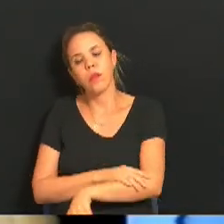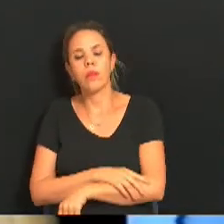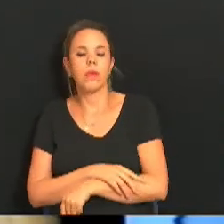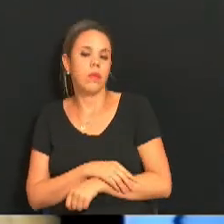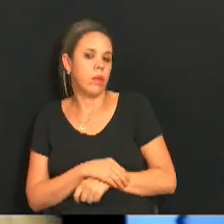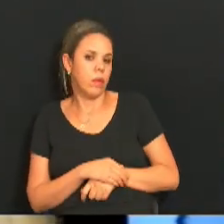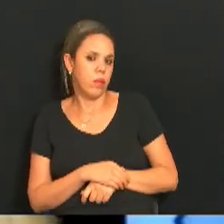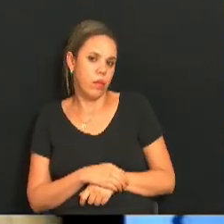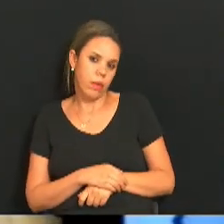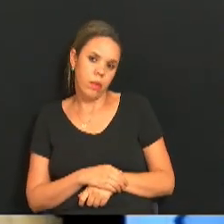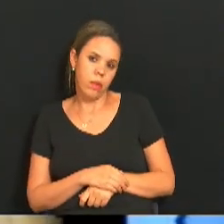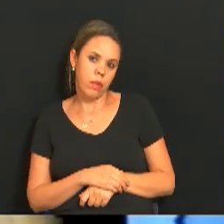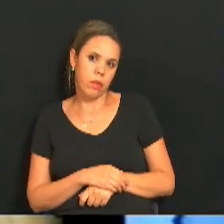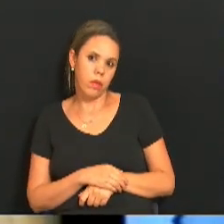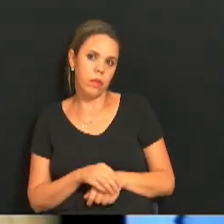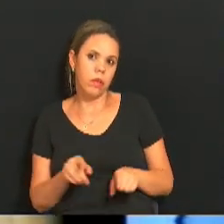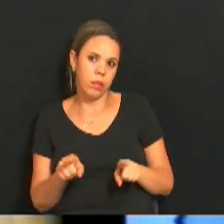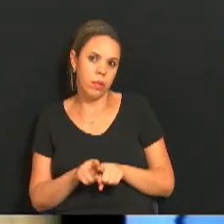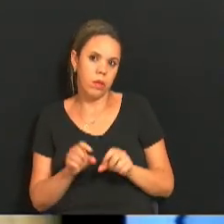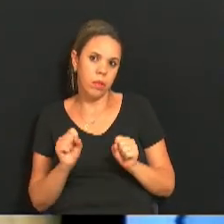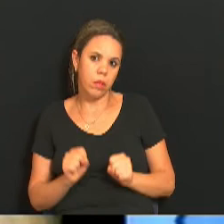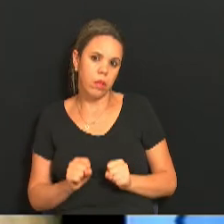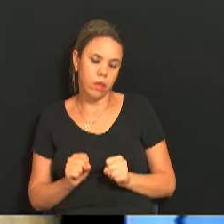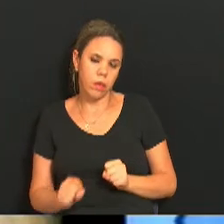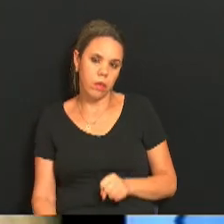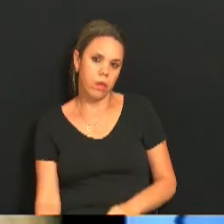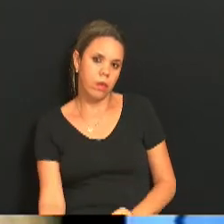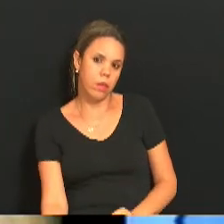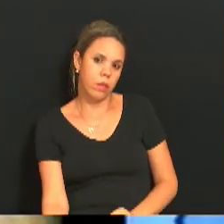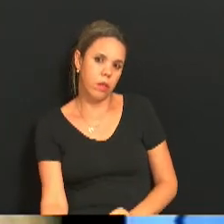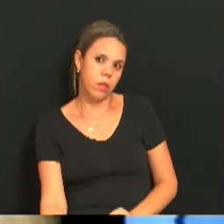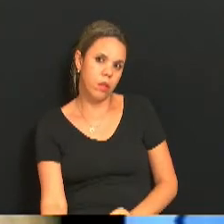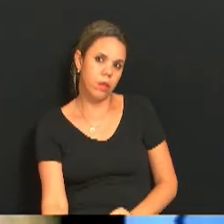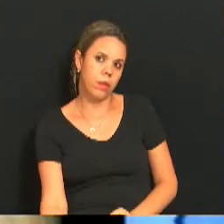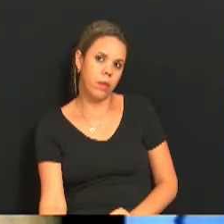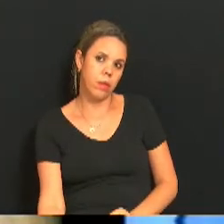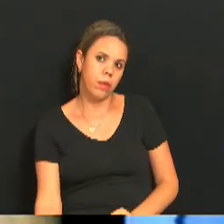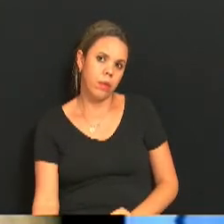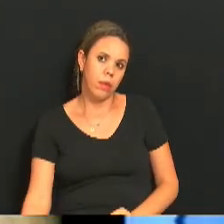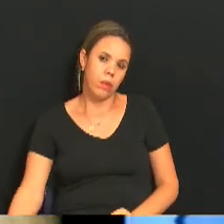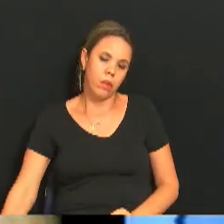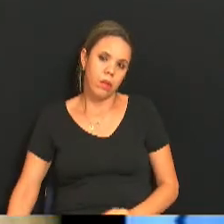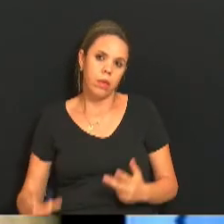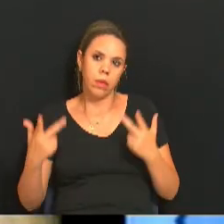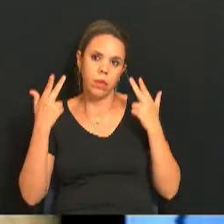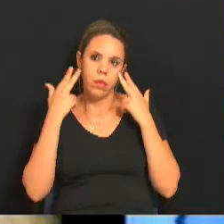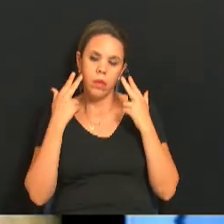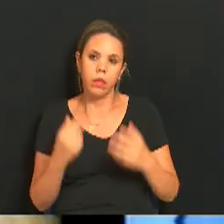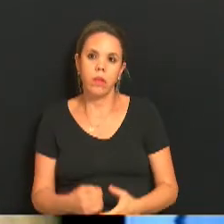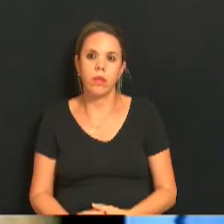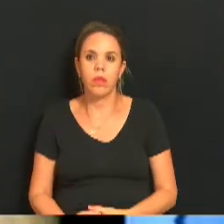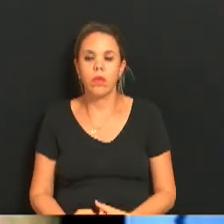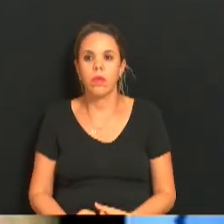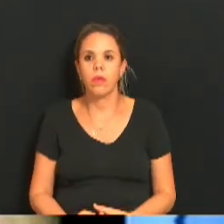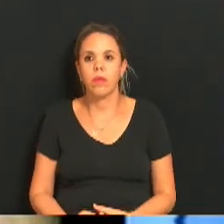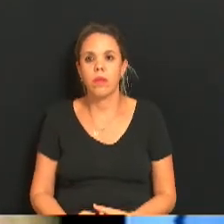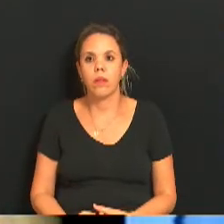o homem tratamento Pânico também pode incidir em japonês e